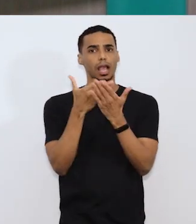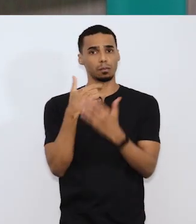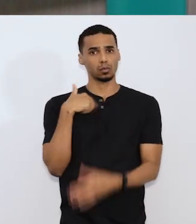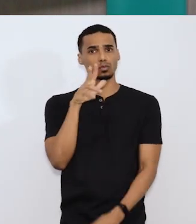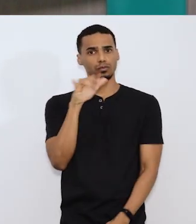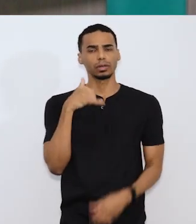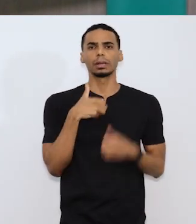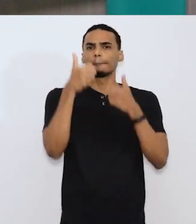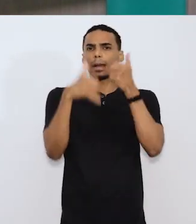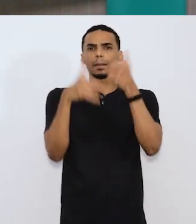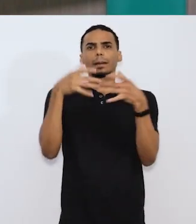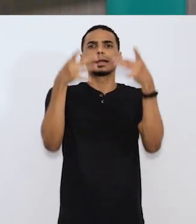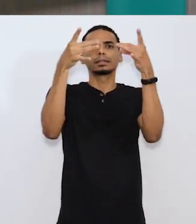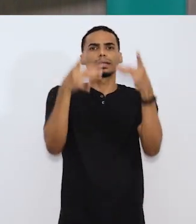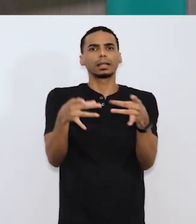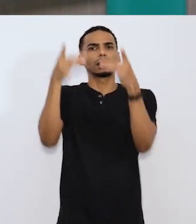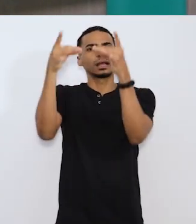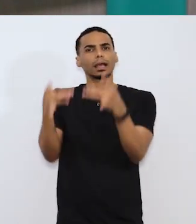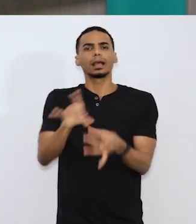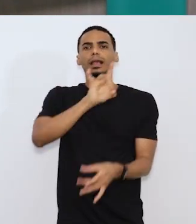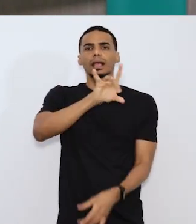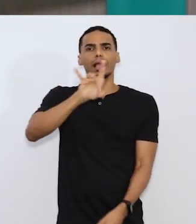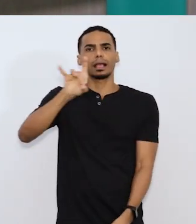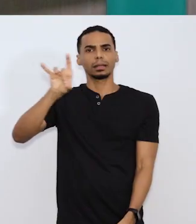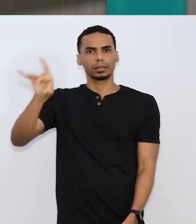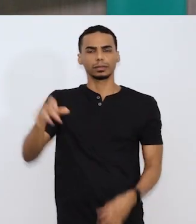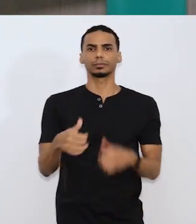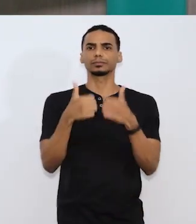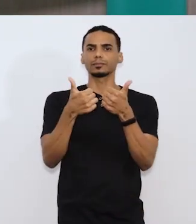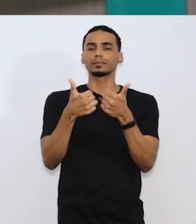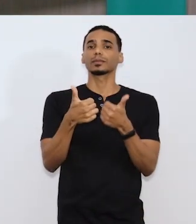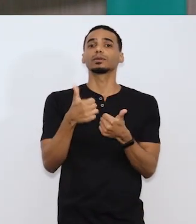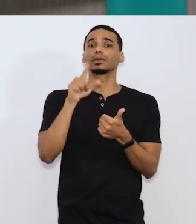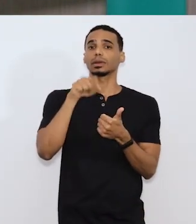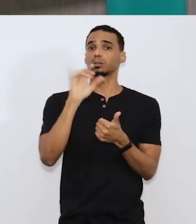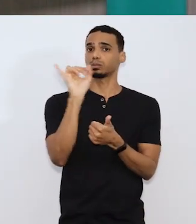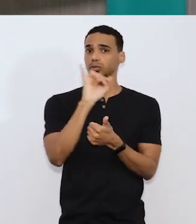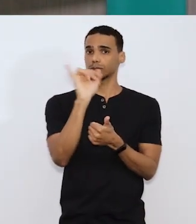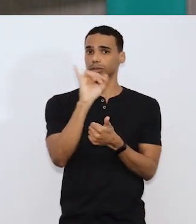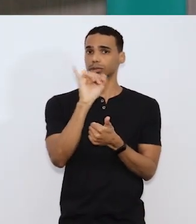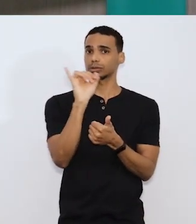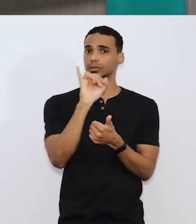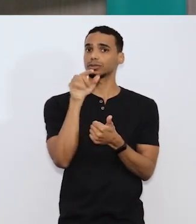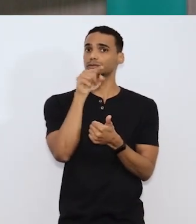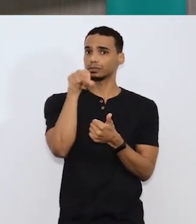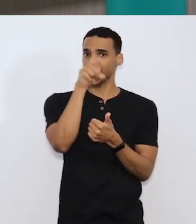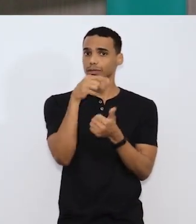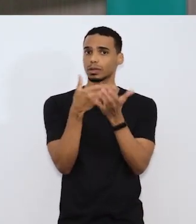irei detalhar toda essa classificação em relação às conjunções. O que é importante vocês garantirem da aula de